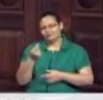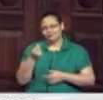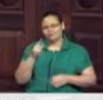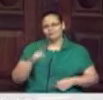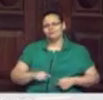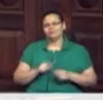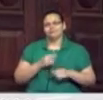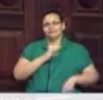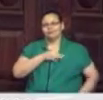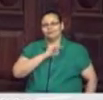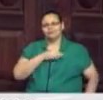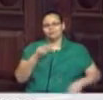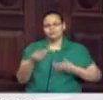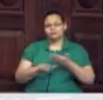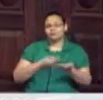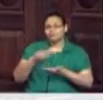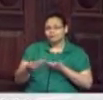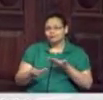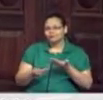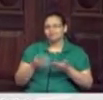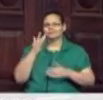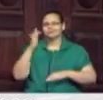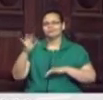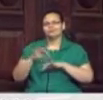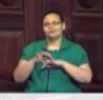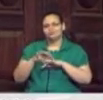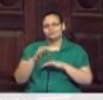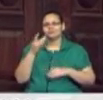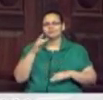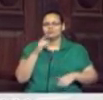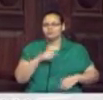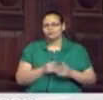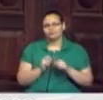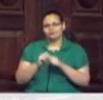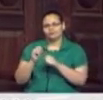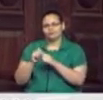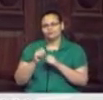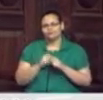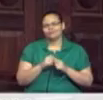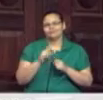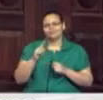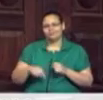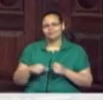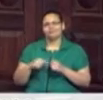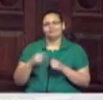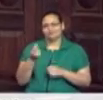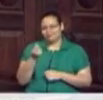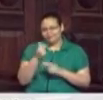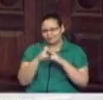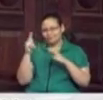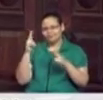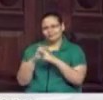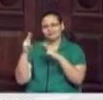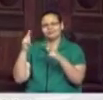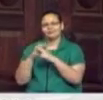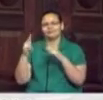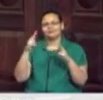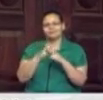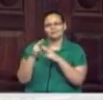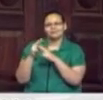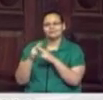fiscais em troca de joias, fazendo esquemas de lavagem de dinheiro e